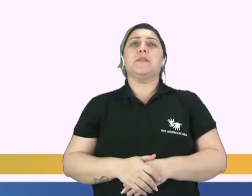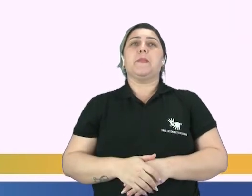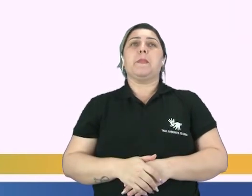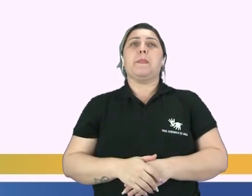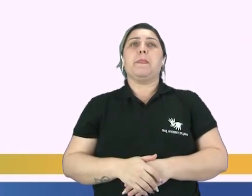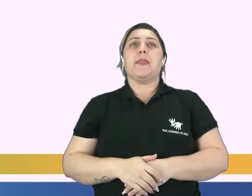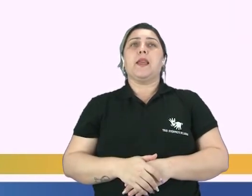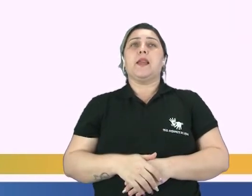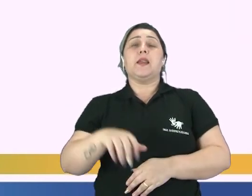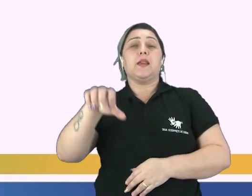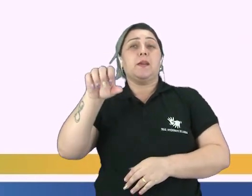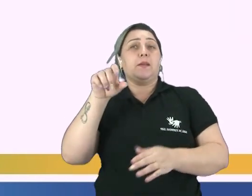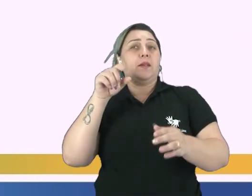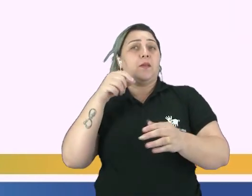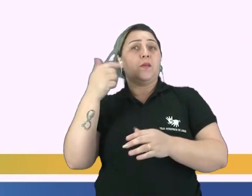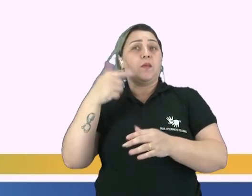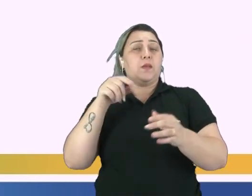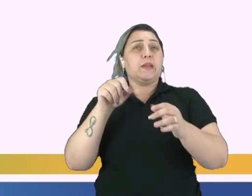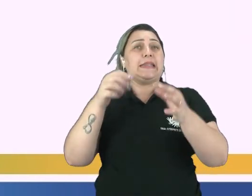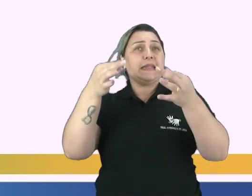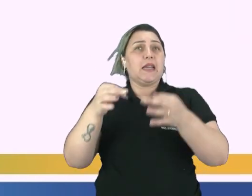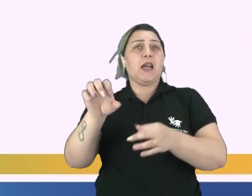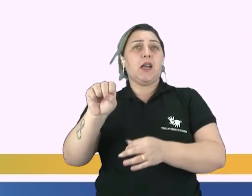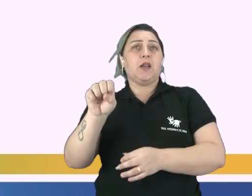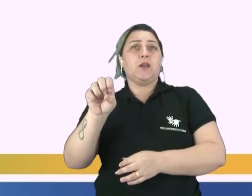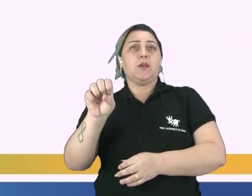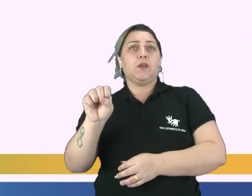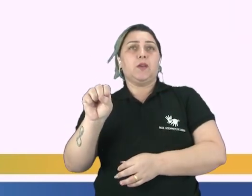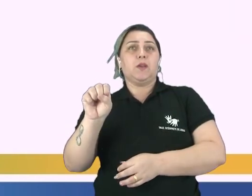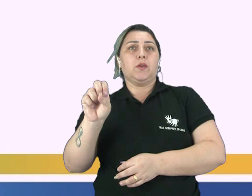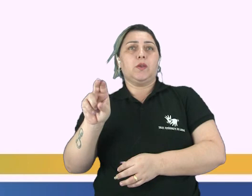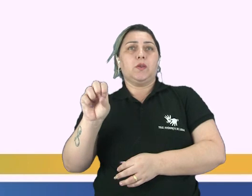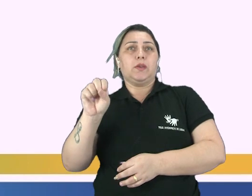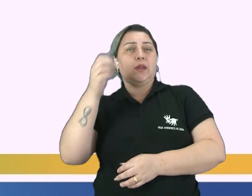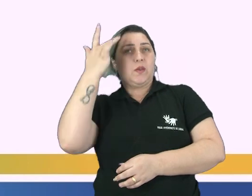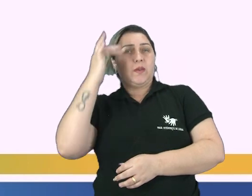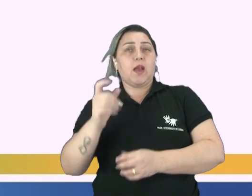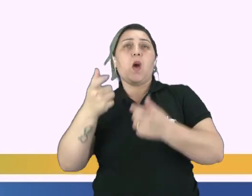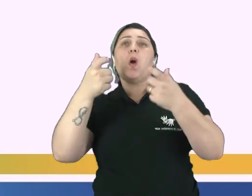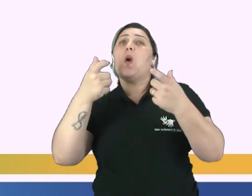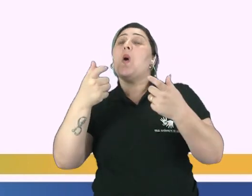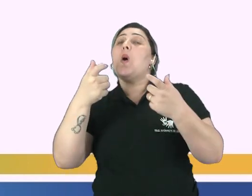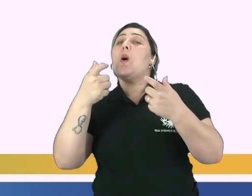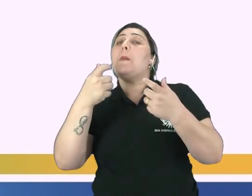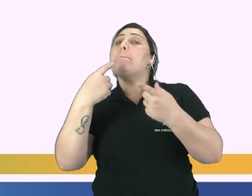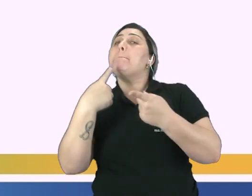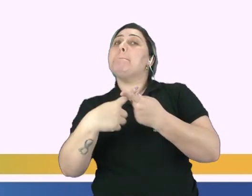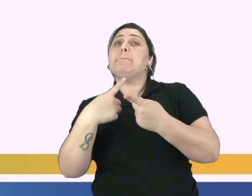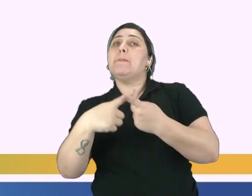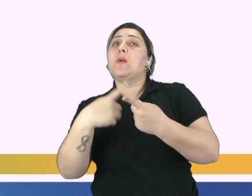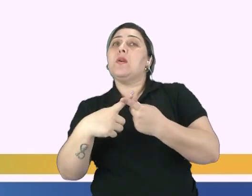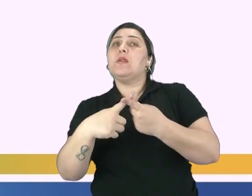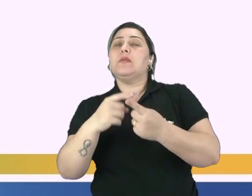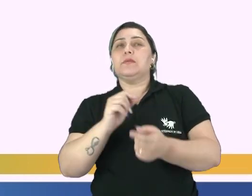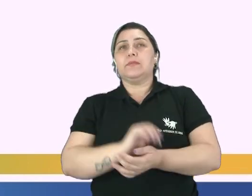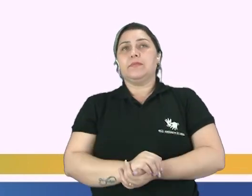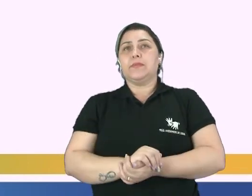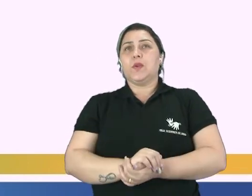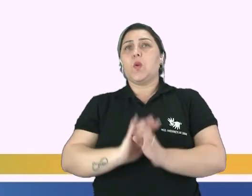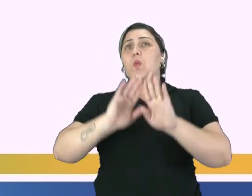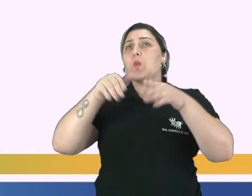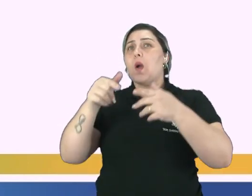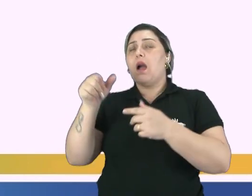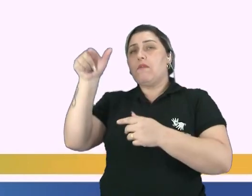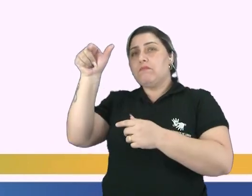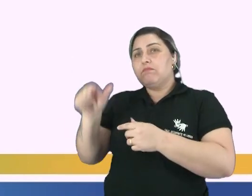ligaria? Agora preencham corretamente. Suzy não sabe o porquê da ligação de Calvin. Qual é o